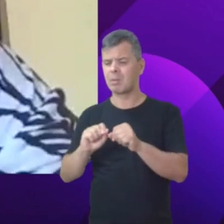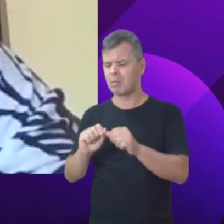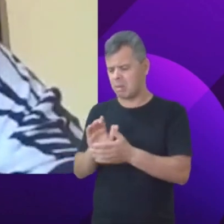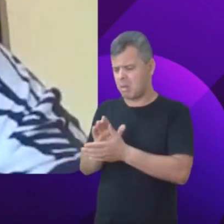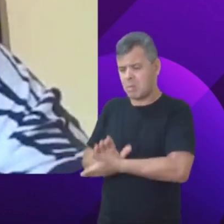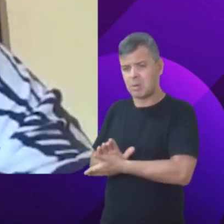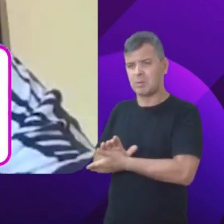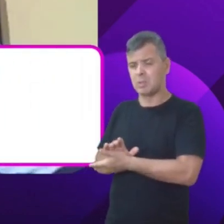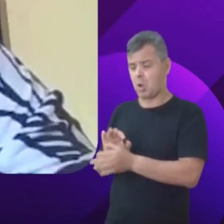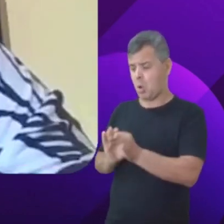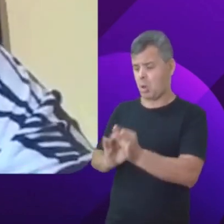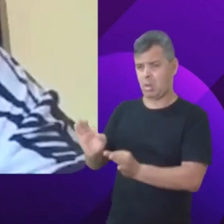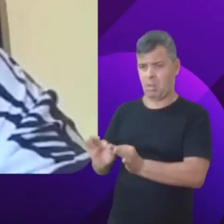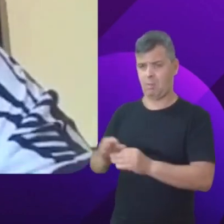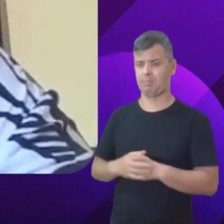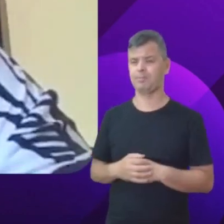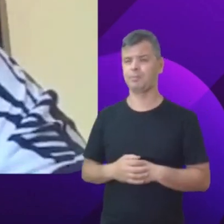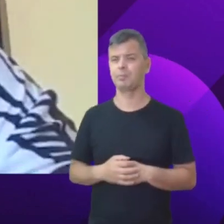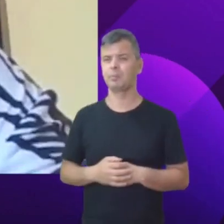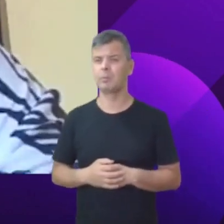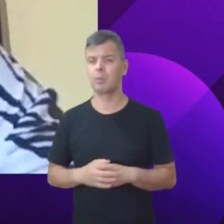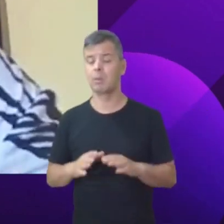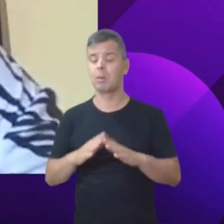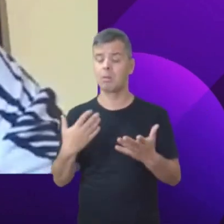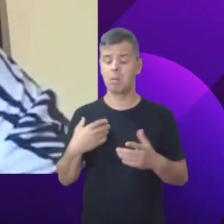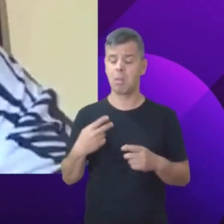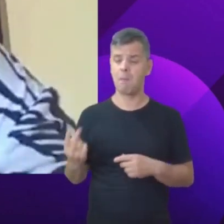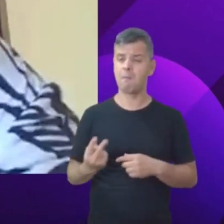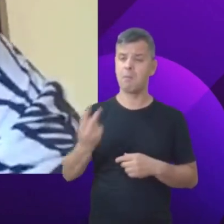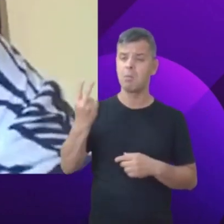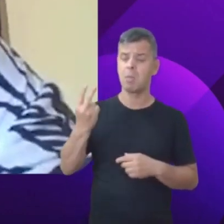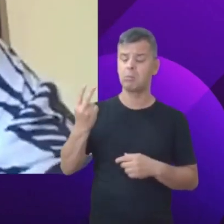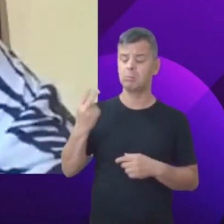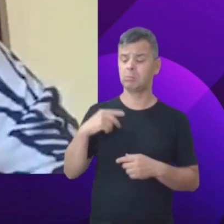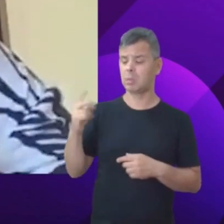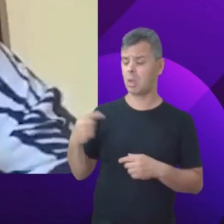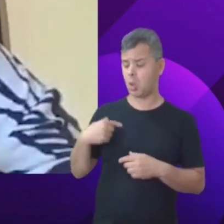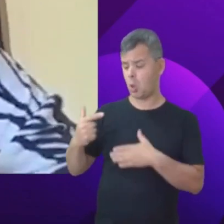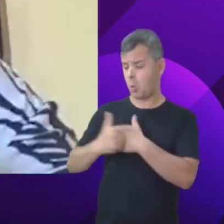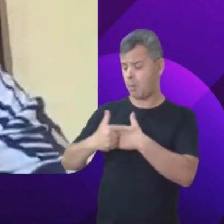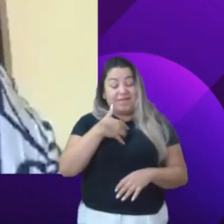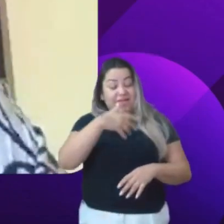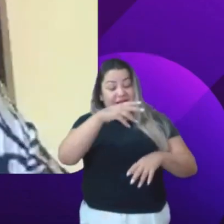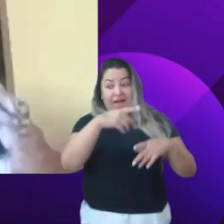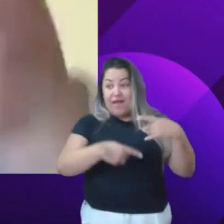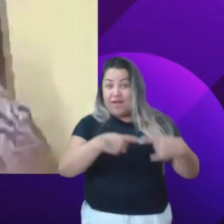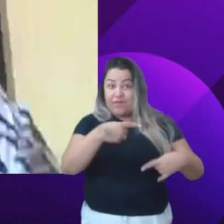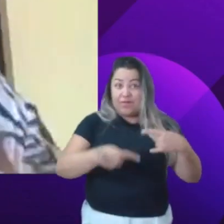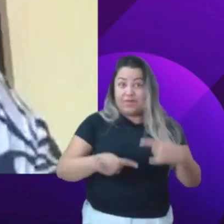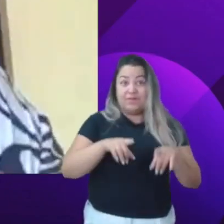opressiva de organização, né? E de desvalorização e do reconhecimento do nosso papel social. Mas